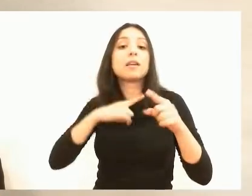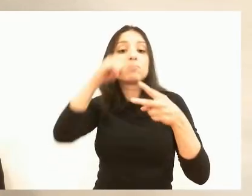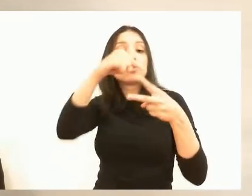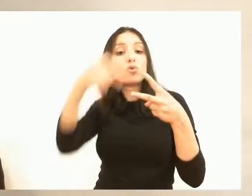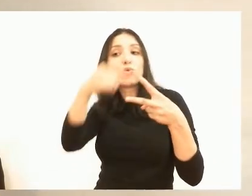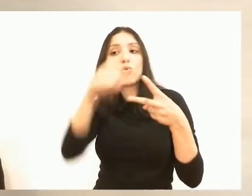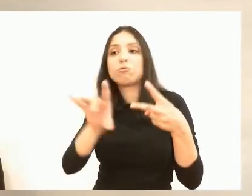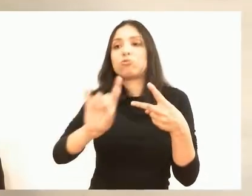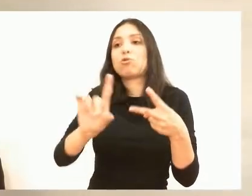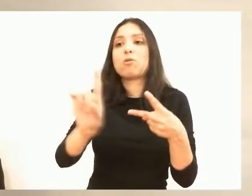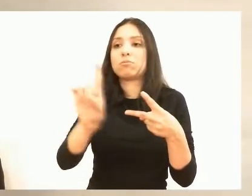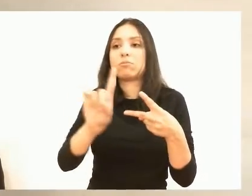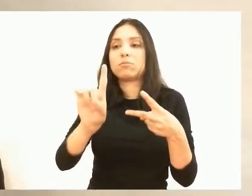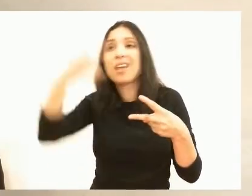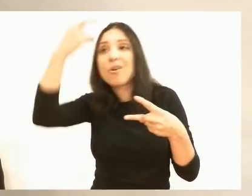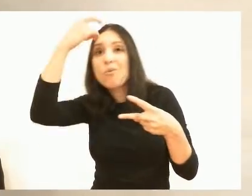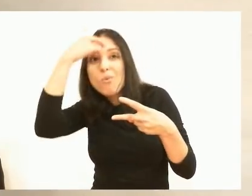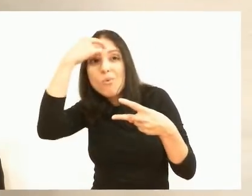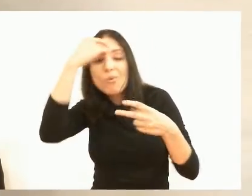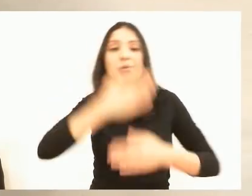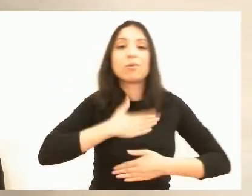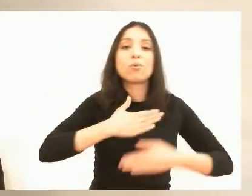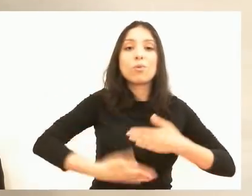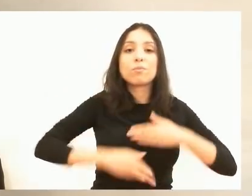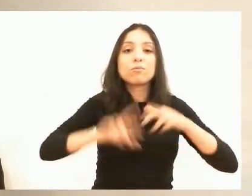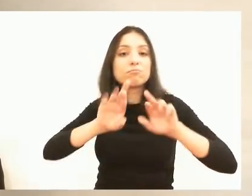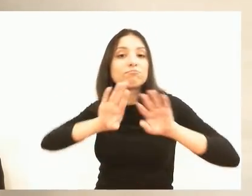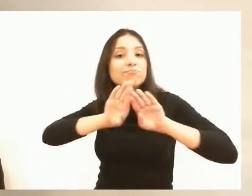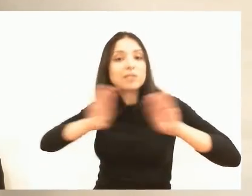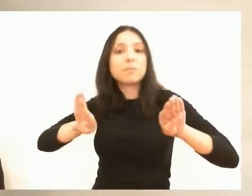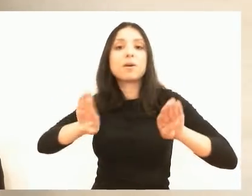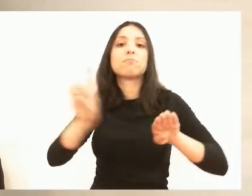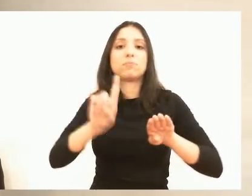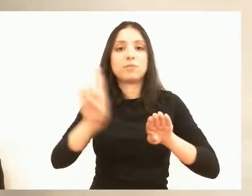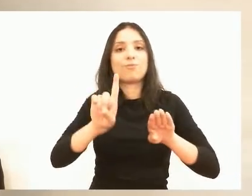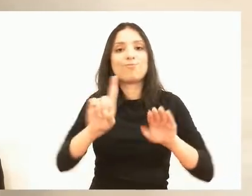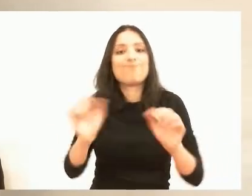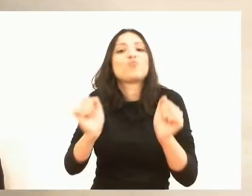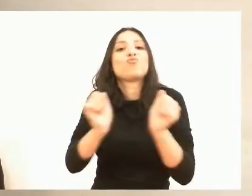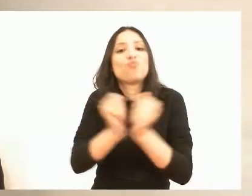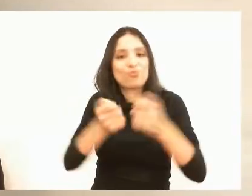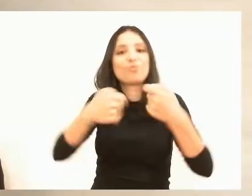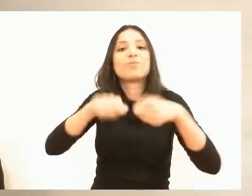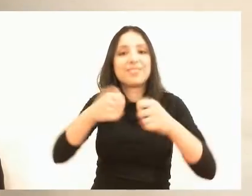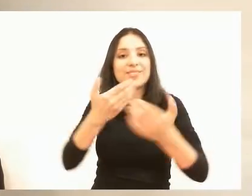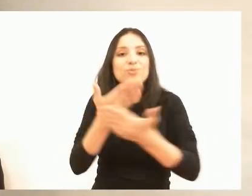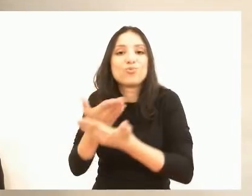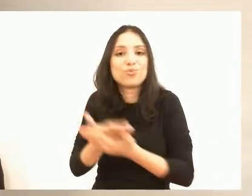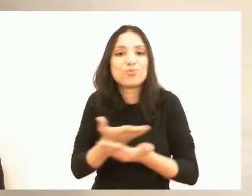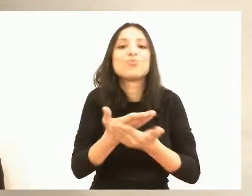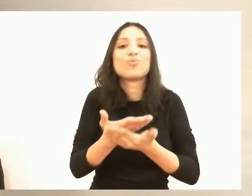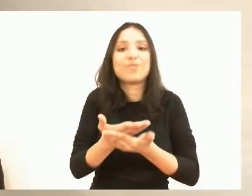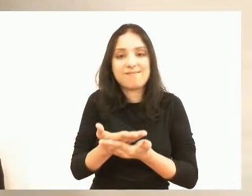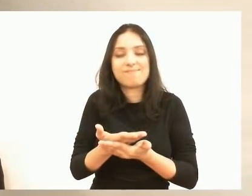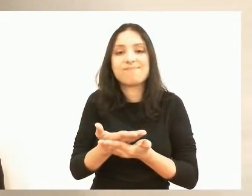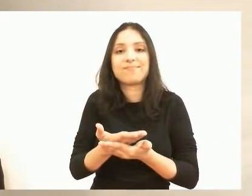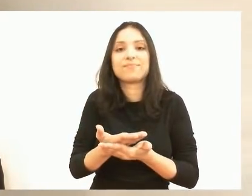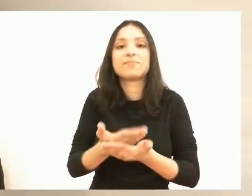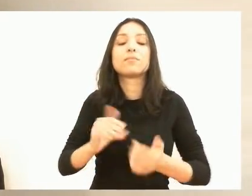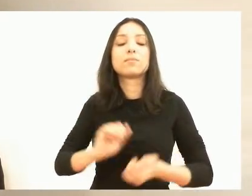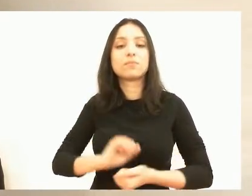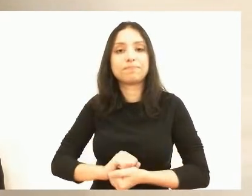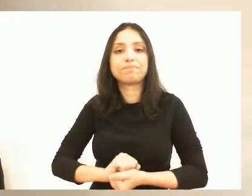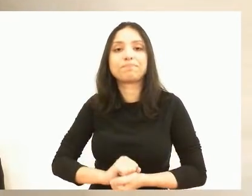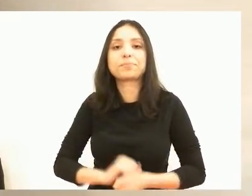mente já pra derrubar as outras economias que já vem de graça pra gente no nosso próprio